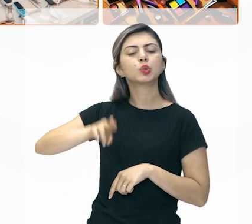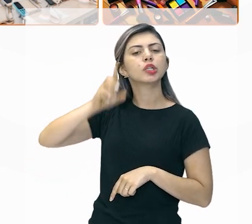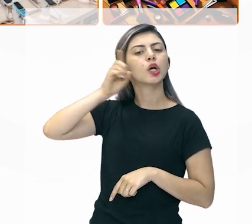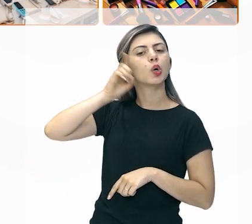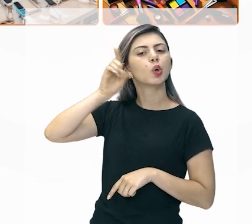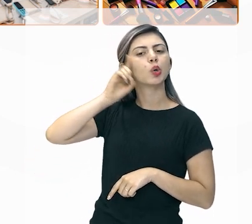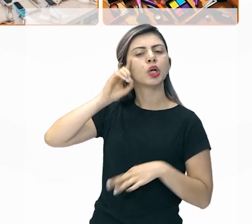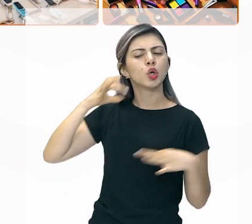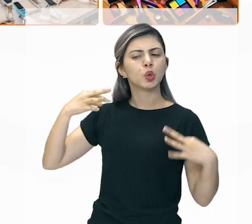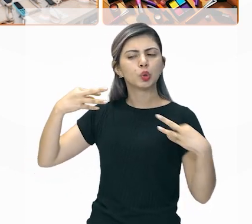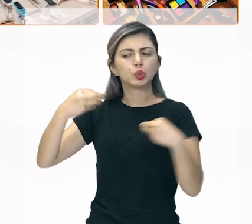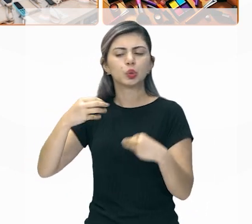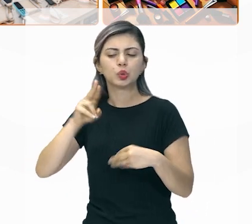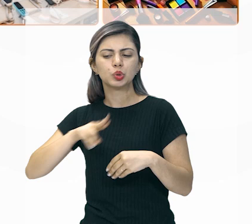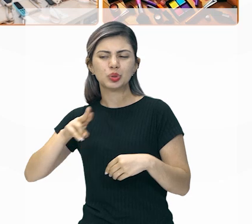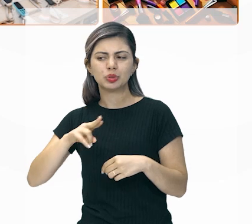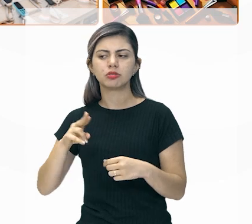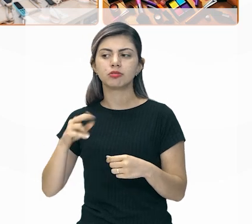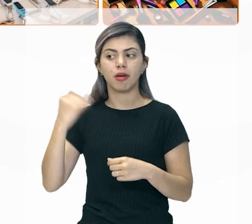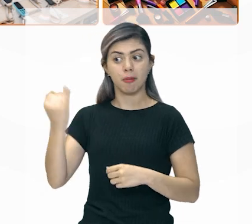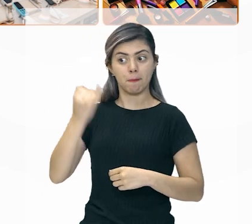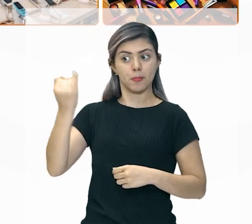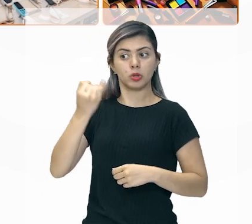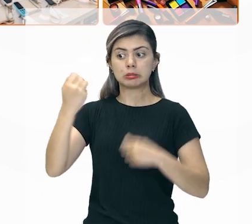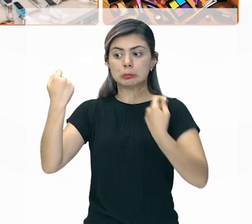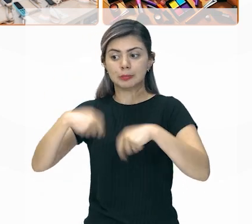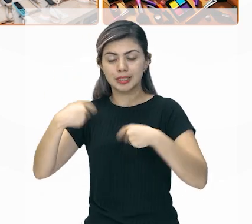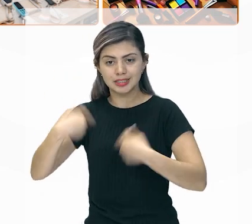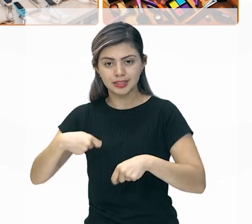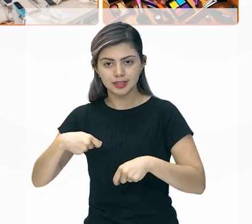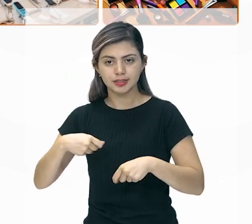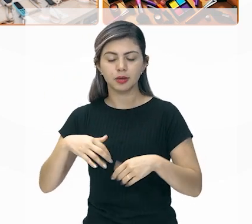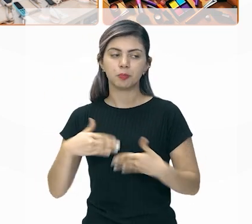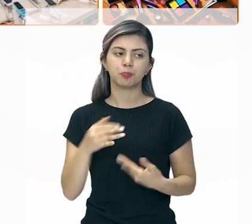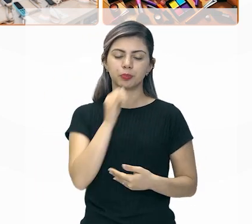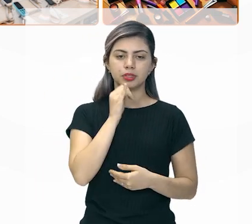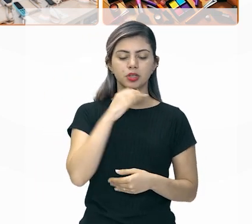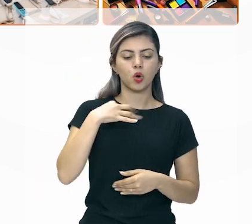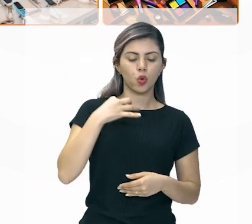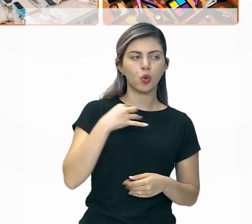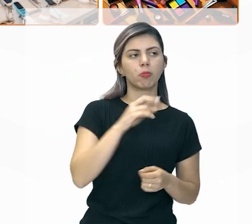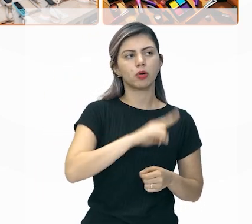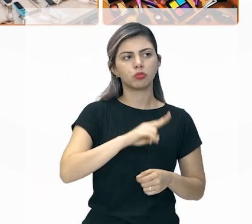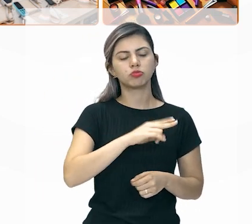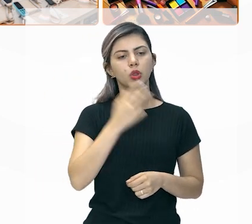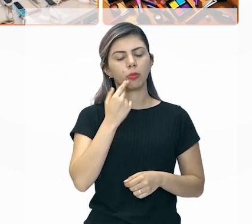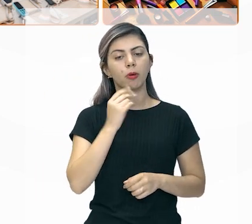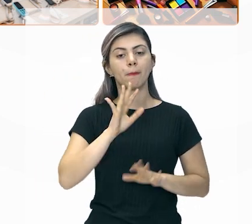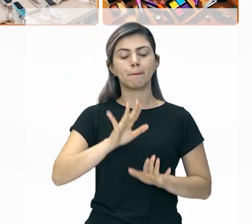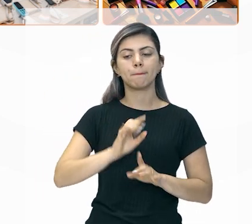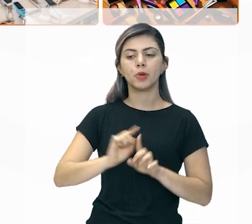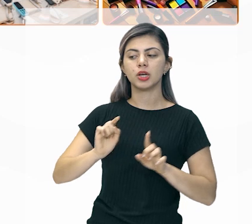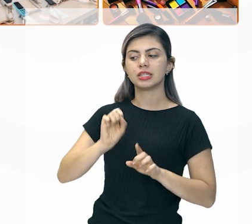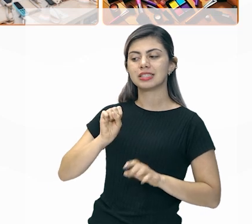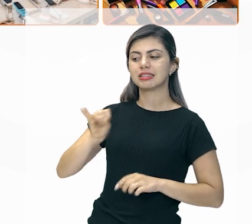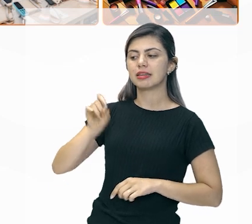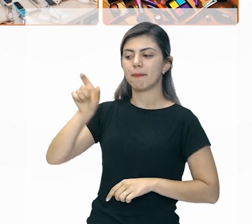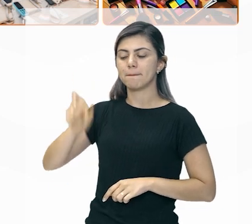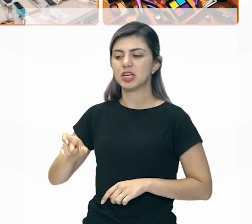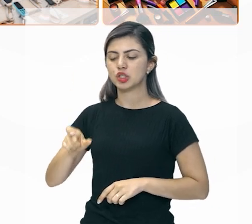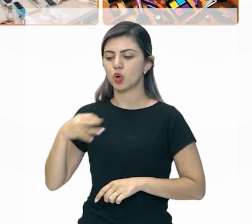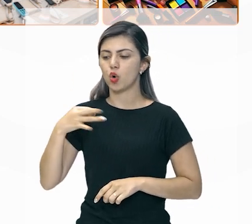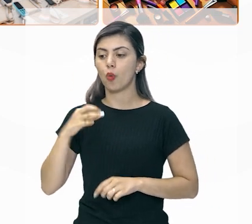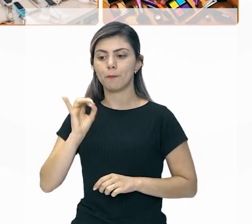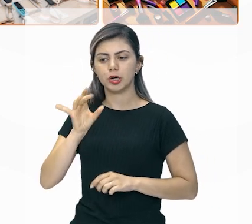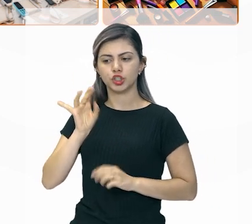Todos eles são essenciais. Uma coisa é você usar, né, determinado tipo de roupa. Outra coisa é quando uma pessoa não aceita qualquer tipo de roupa, ela quer